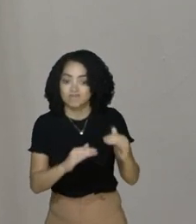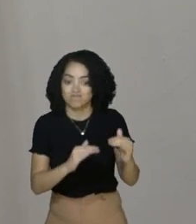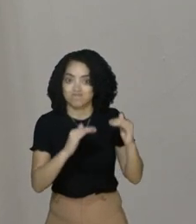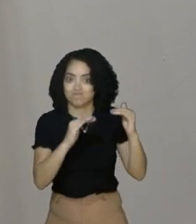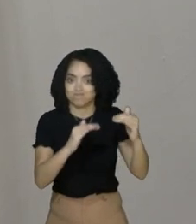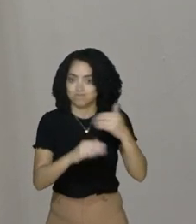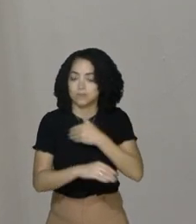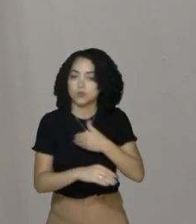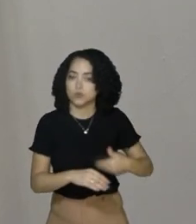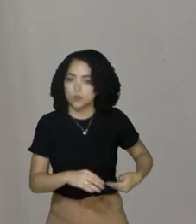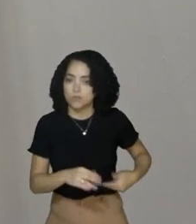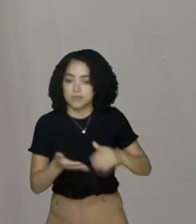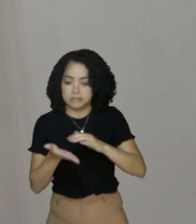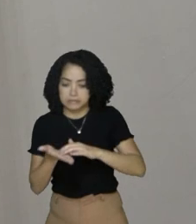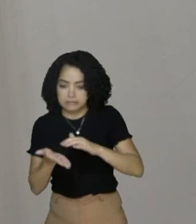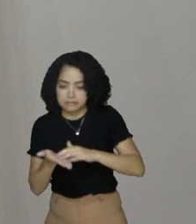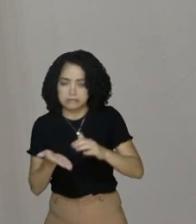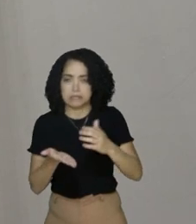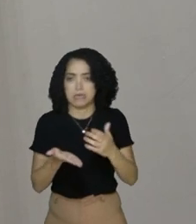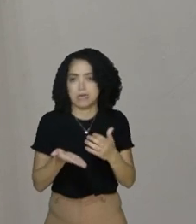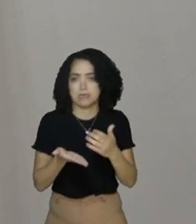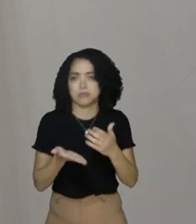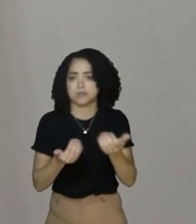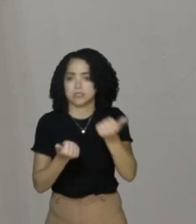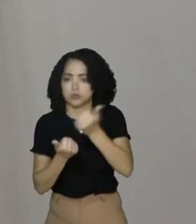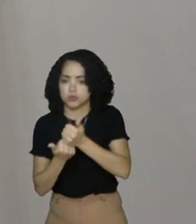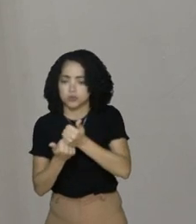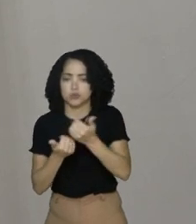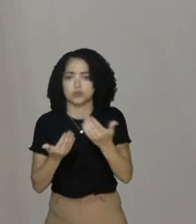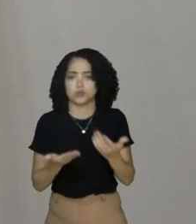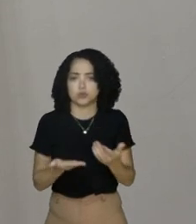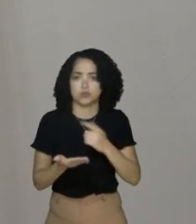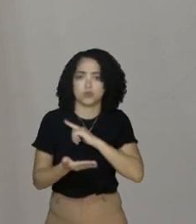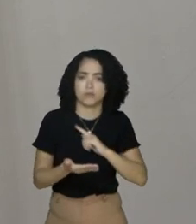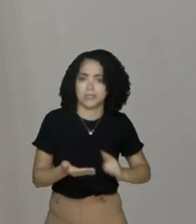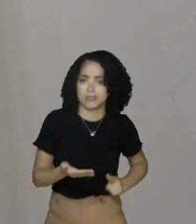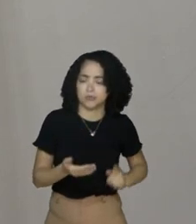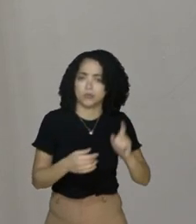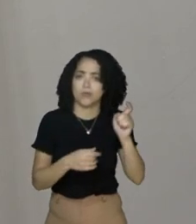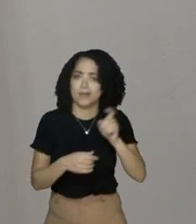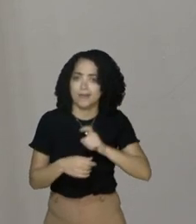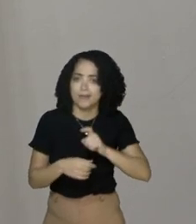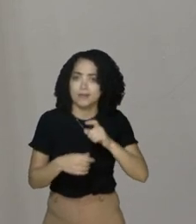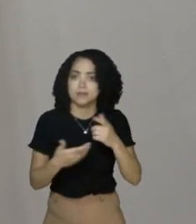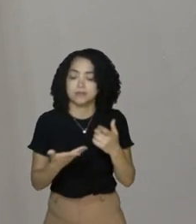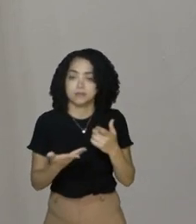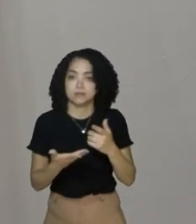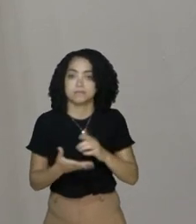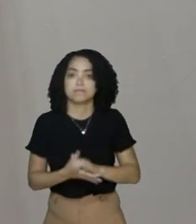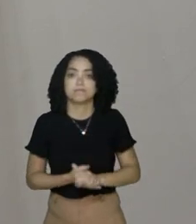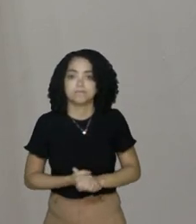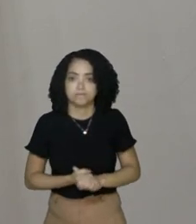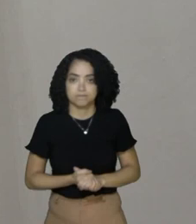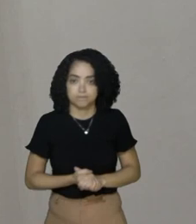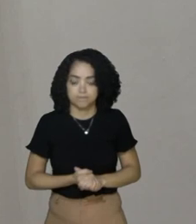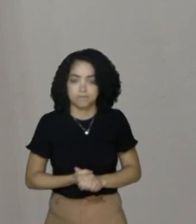governo, como secretários, ex-secretários, adjunto, ex-governador e membros do Poder Legislativo.